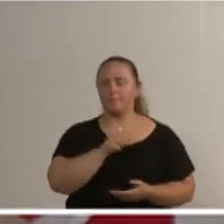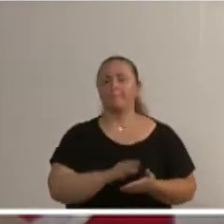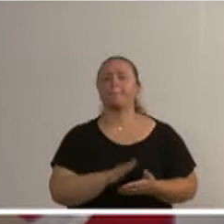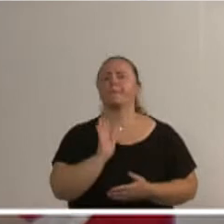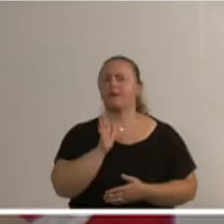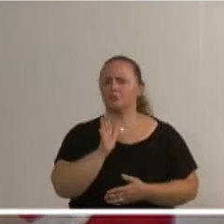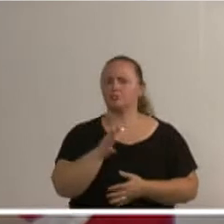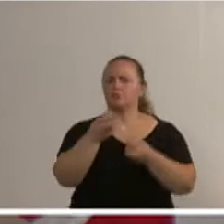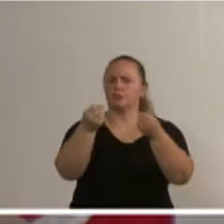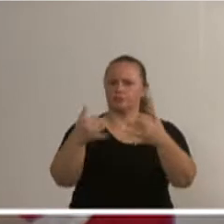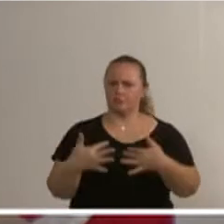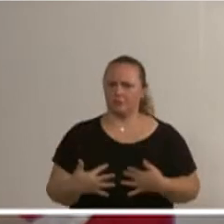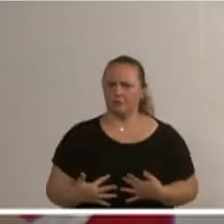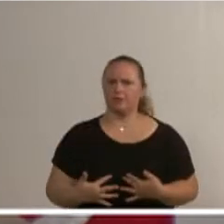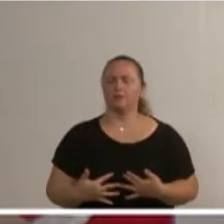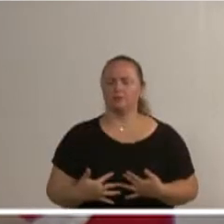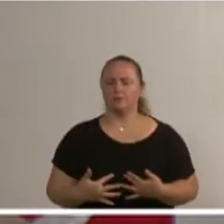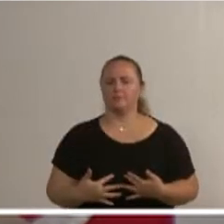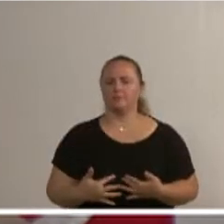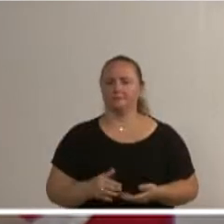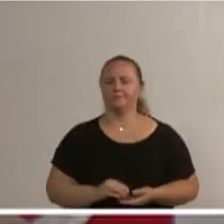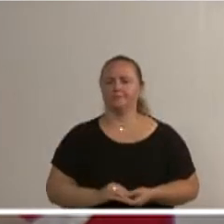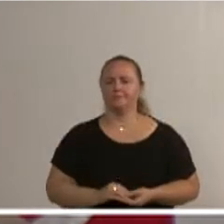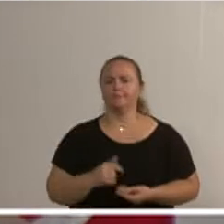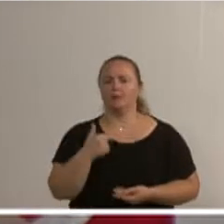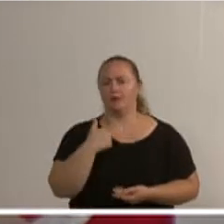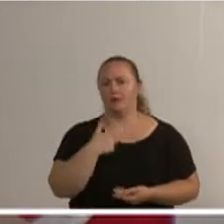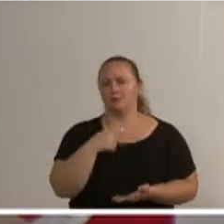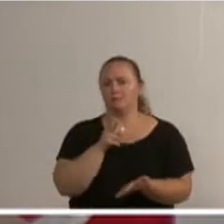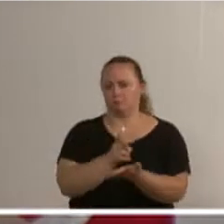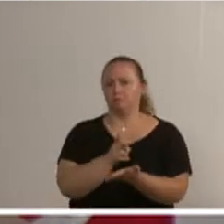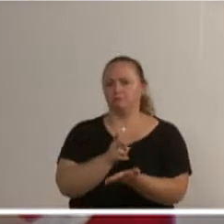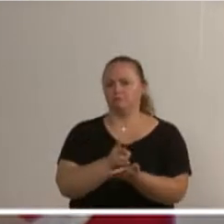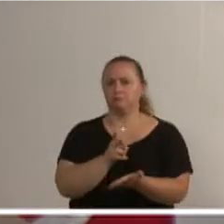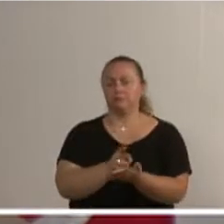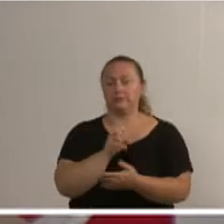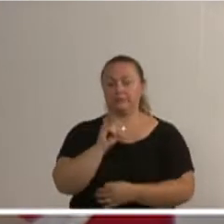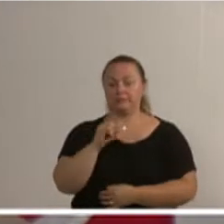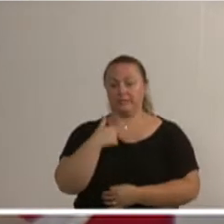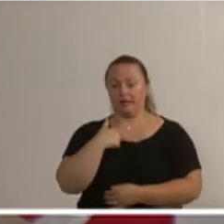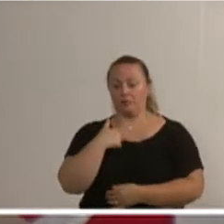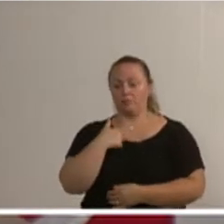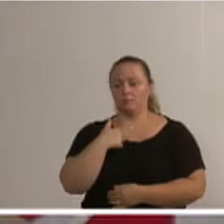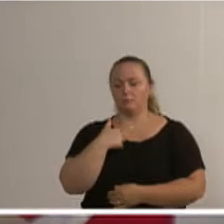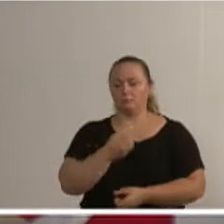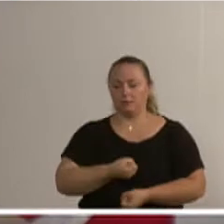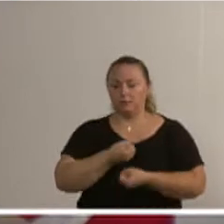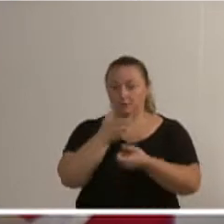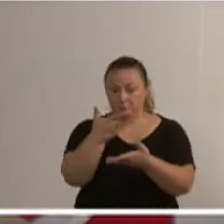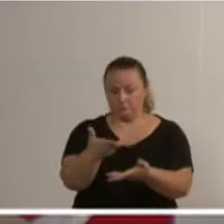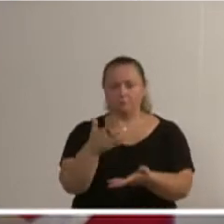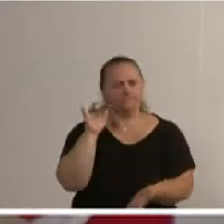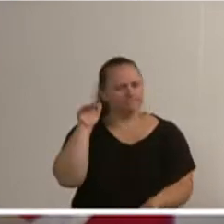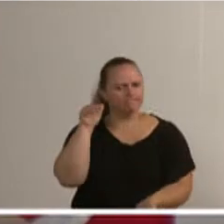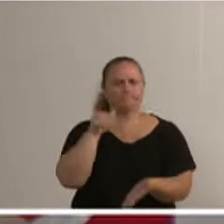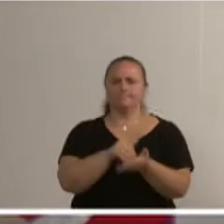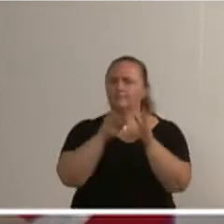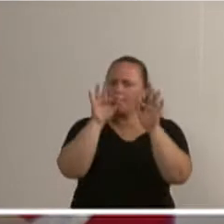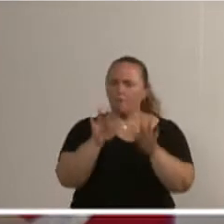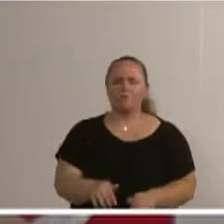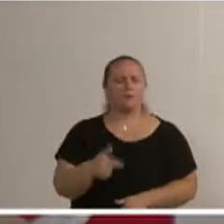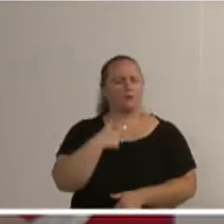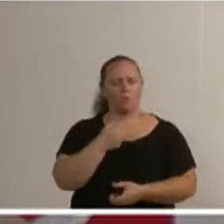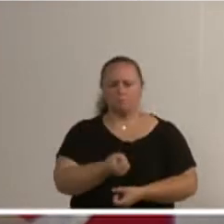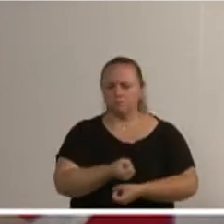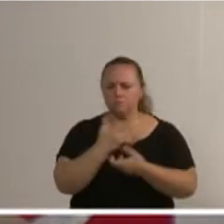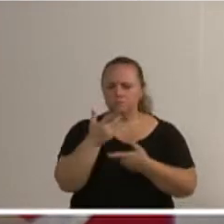falei, e eu continuo, porque quando eu uso da minha palavra para alguma situação, eu firmo ela até o final. Eu visualizei numa conversa muito